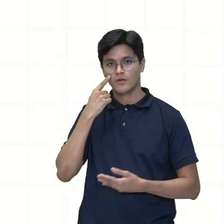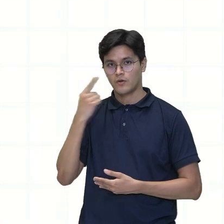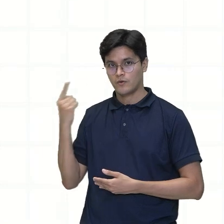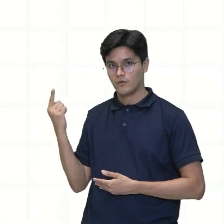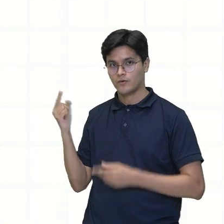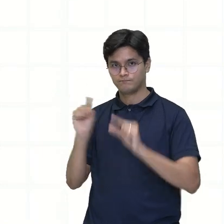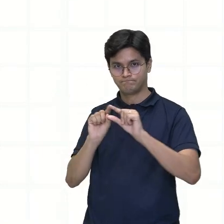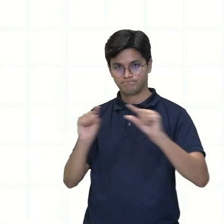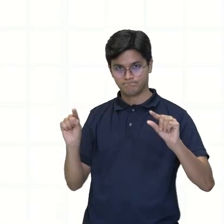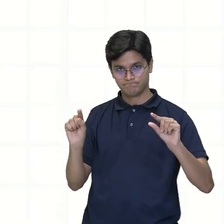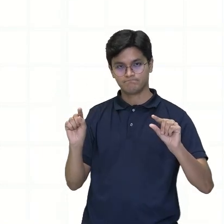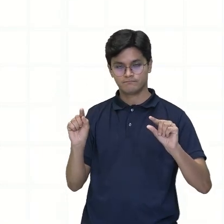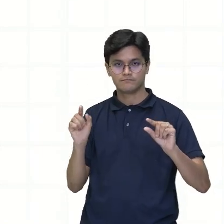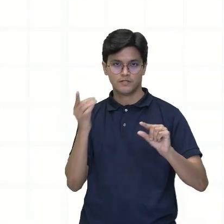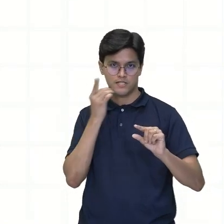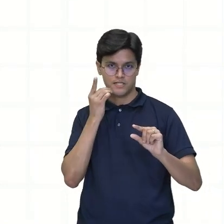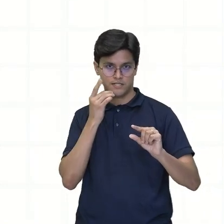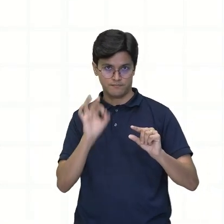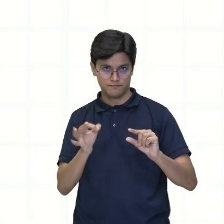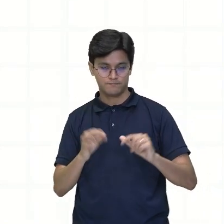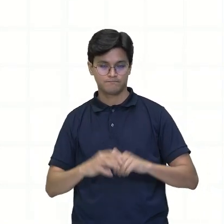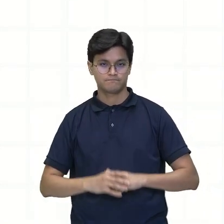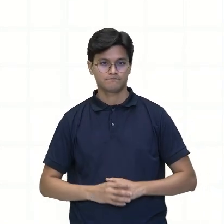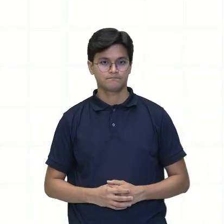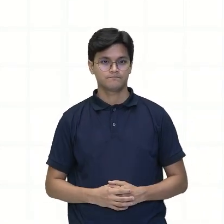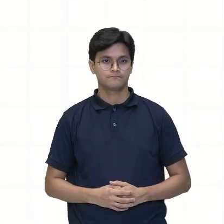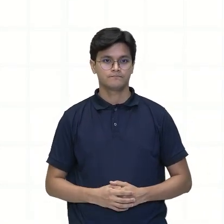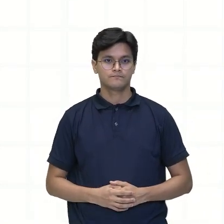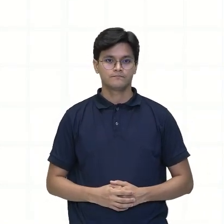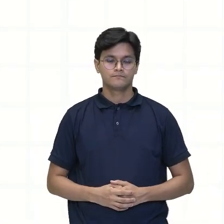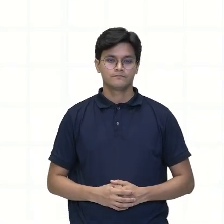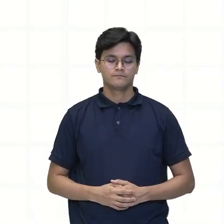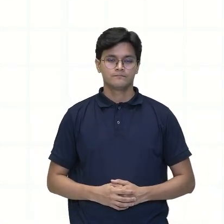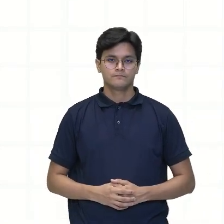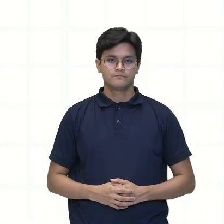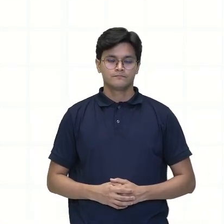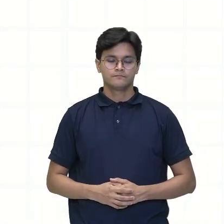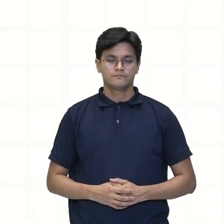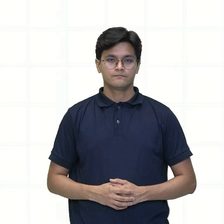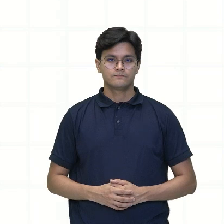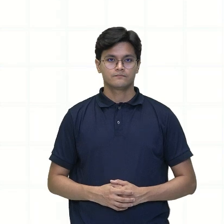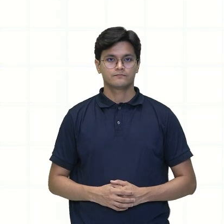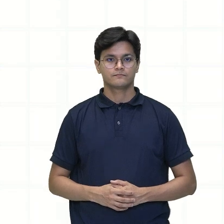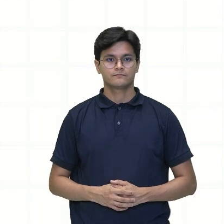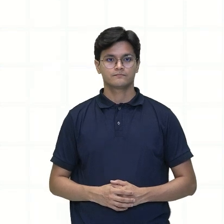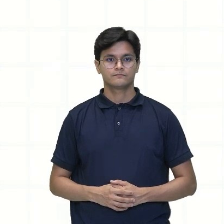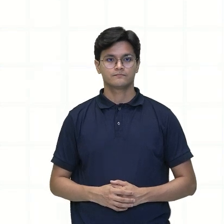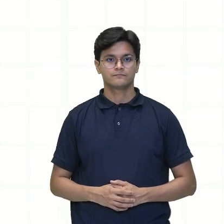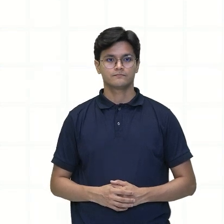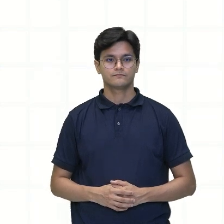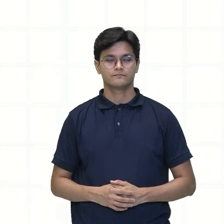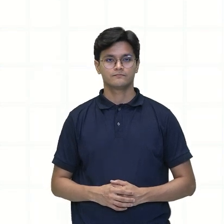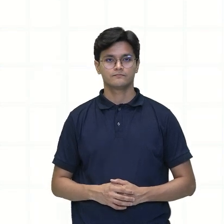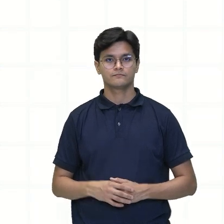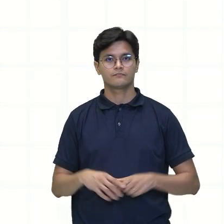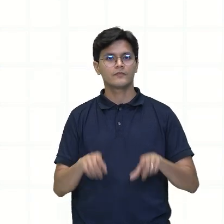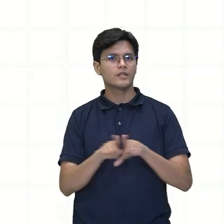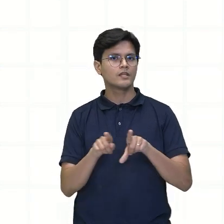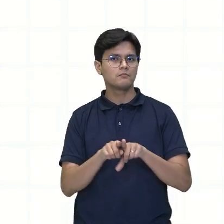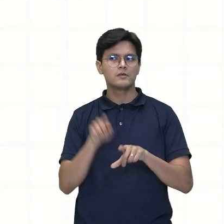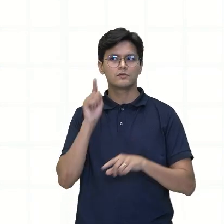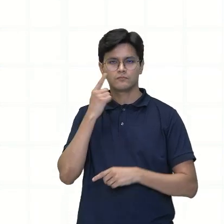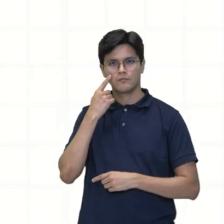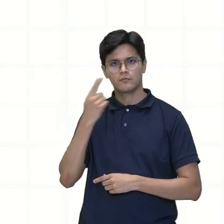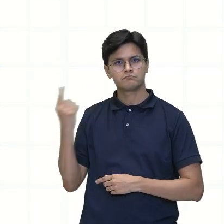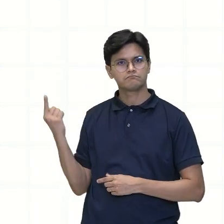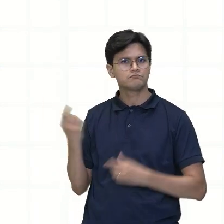aí, certo? He was an American film producer. Então, aqui nesse ponto, vai falar sobre um pouco das